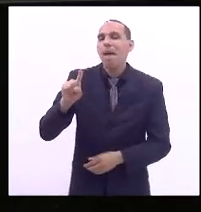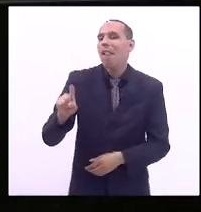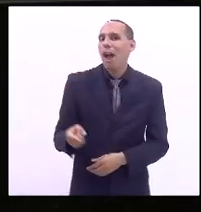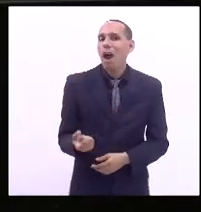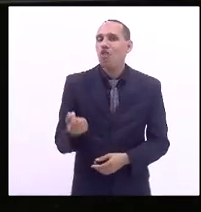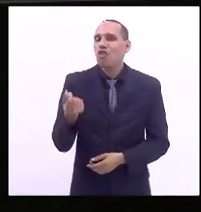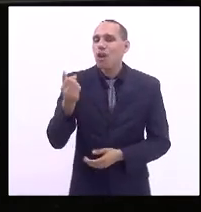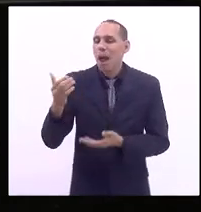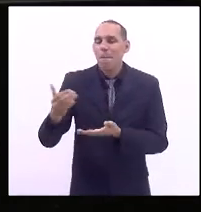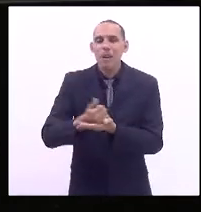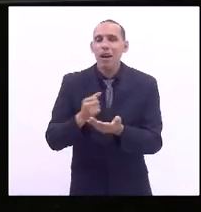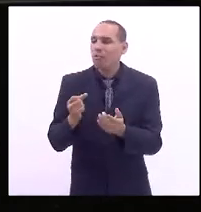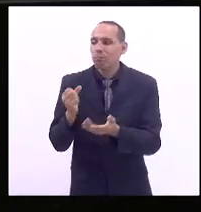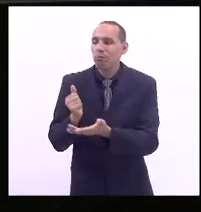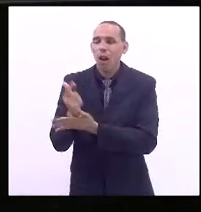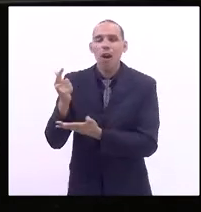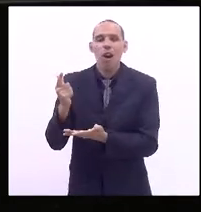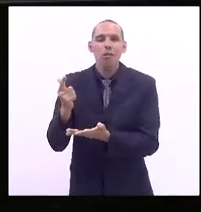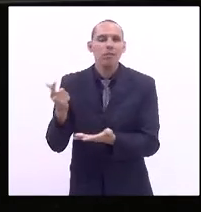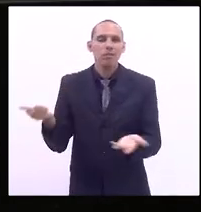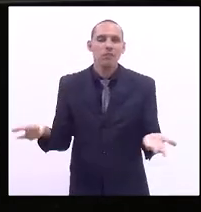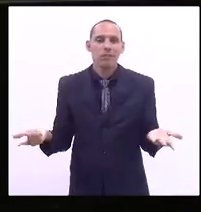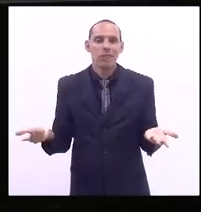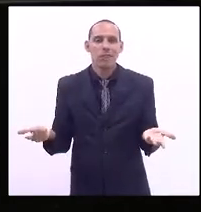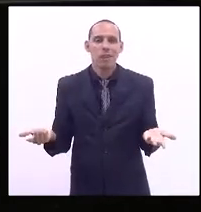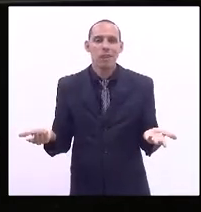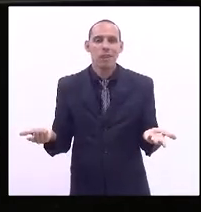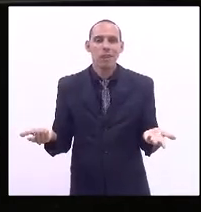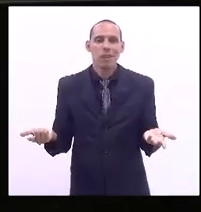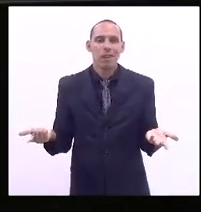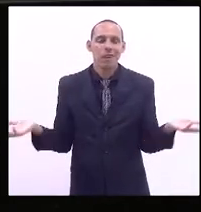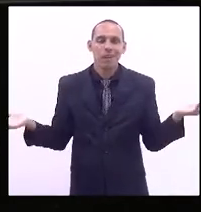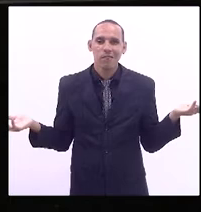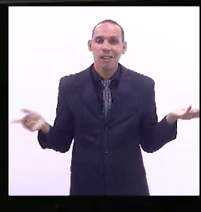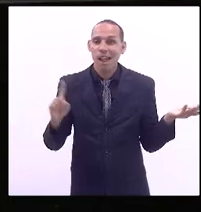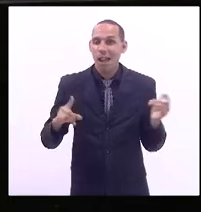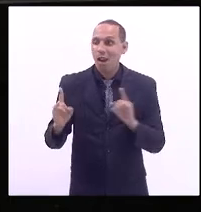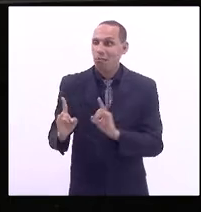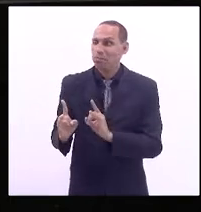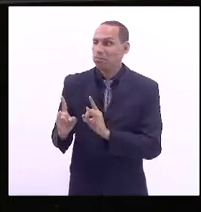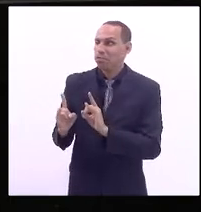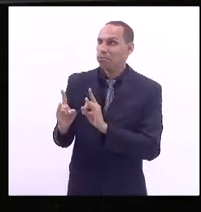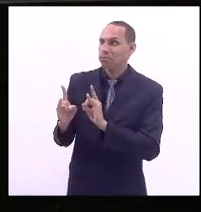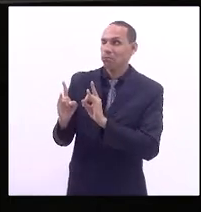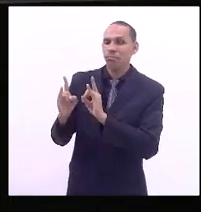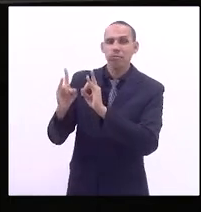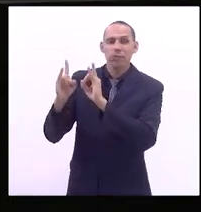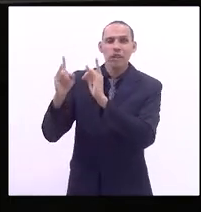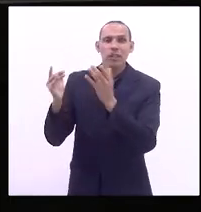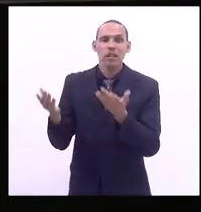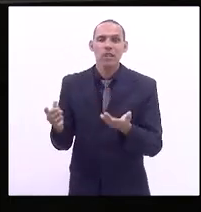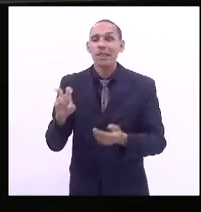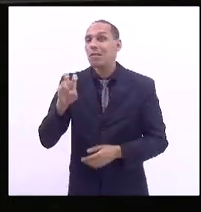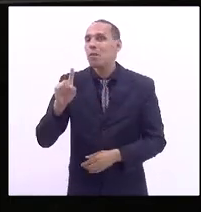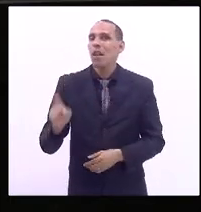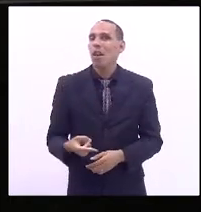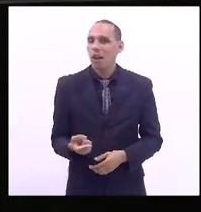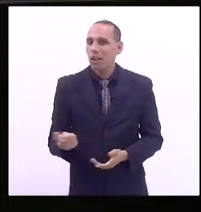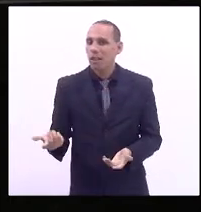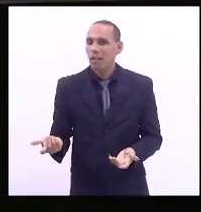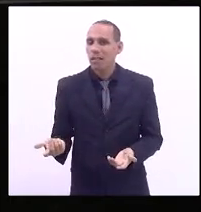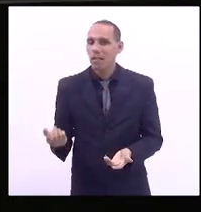e comprar o imóvel quer dizer um olho de Elma eu não é difícil sem ficou milhões